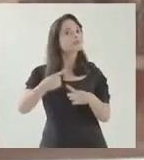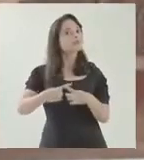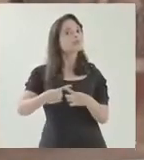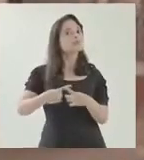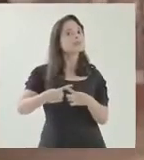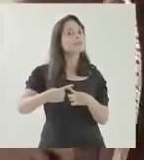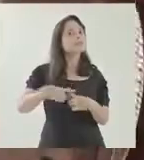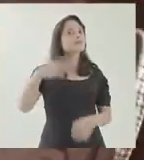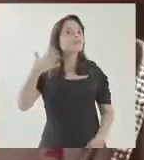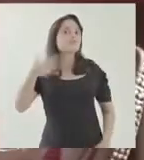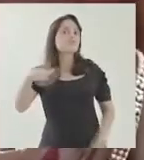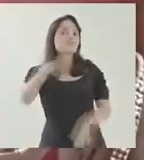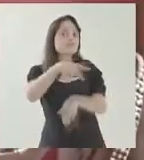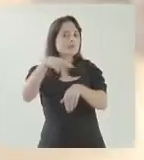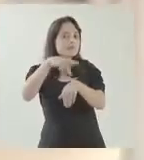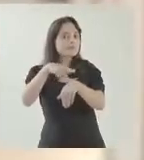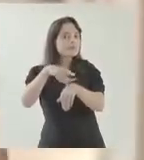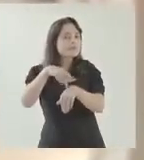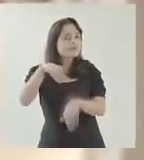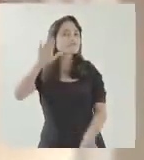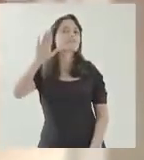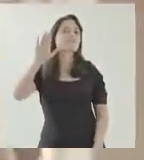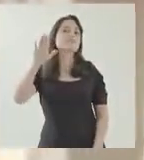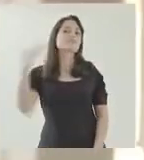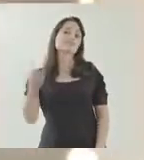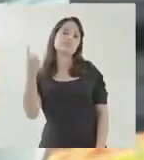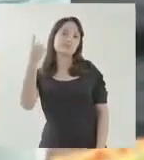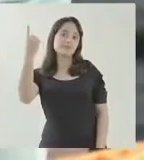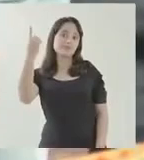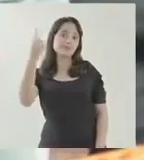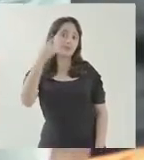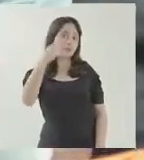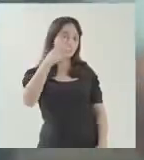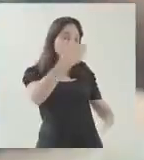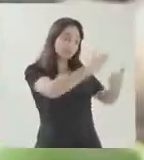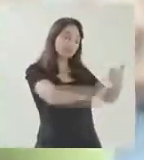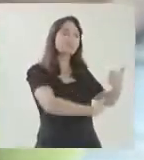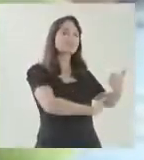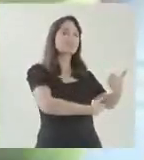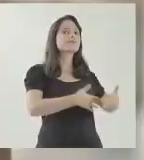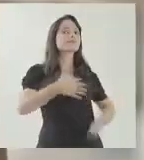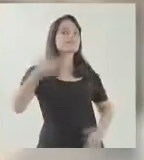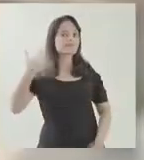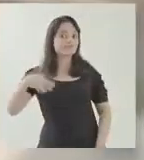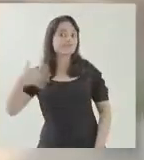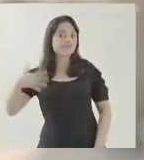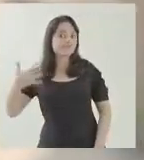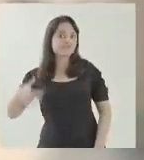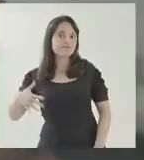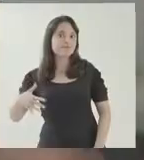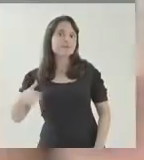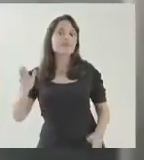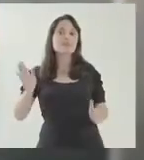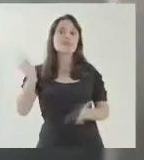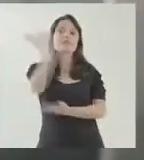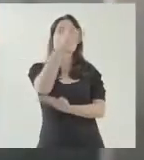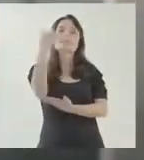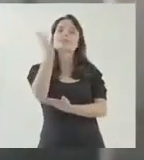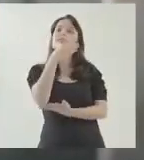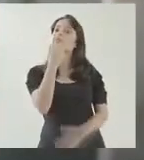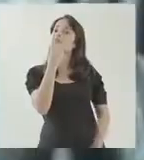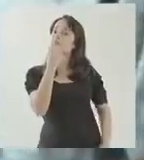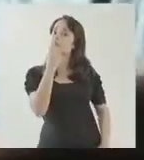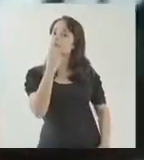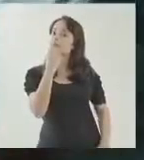é porque o custo da produção de energia no país ficou um pouco mais alto. E por isso, o valor da sua conta terá acréscimo. Já se vier escrito